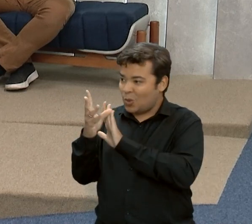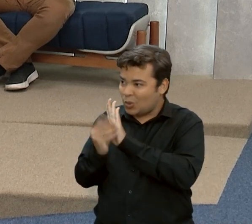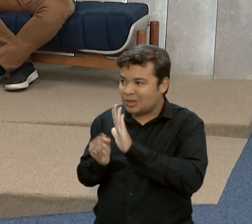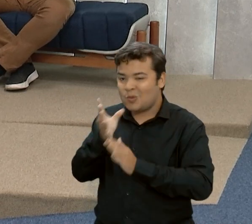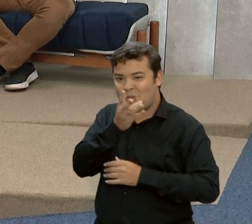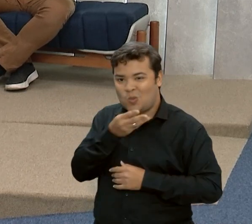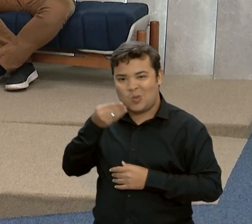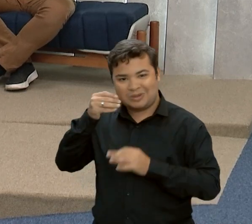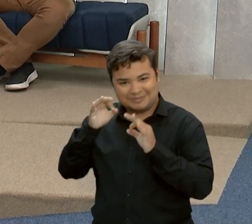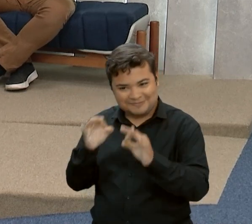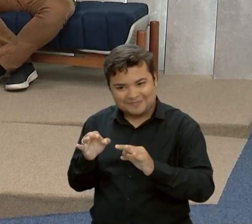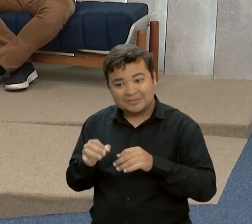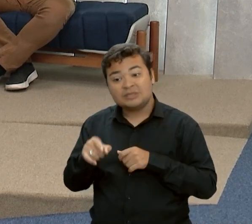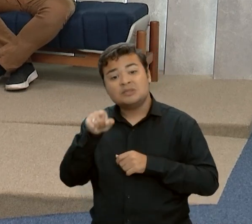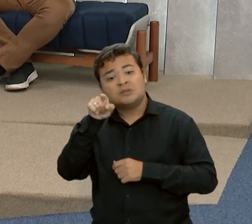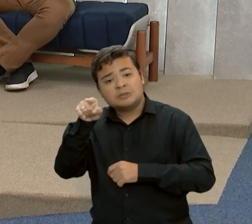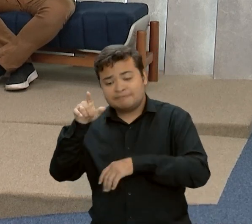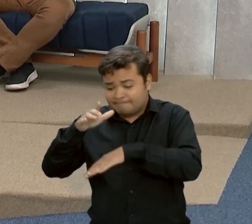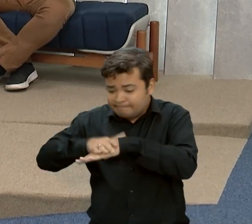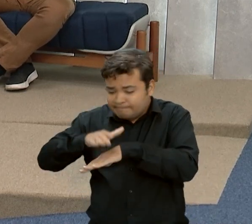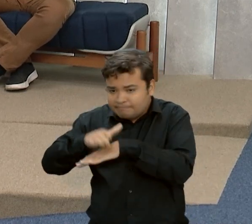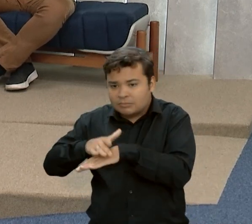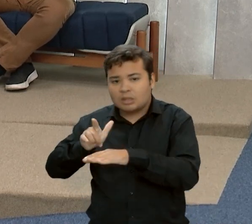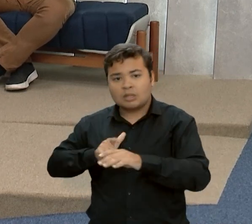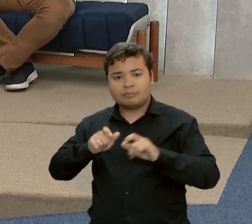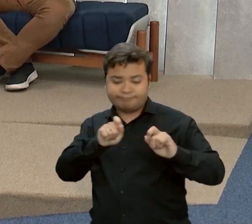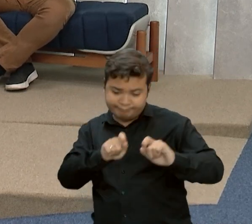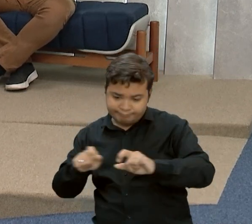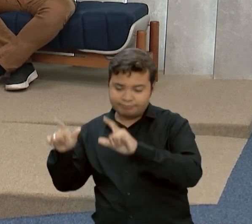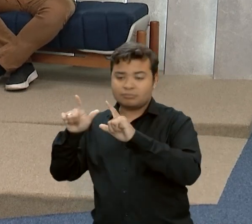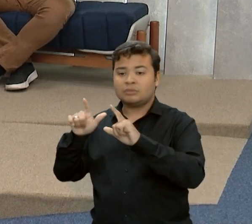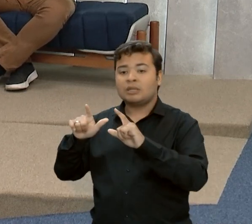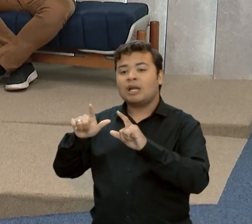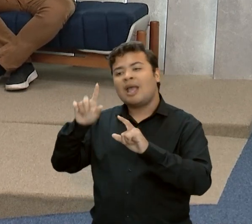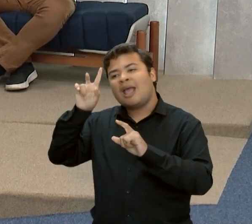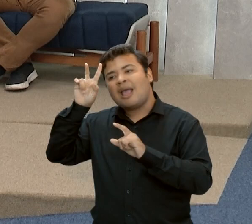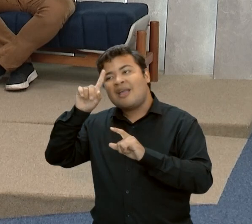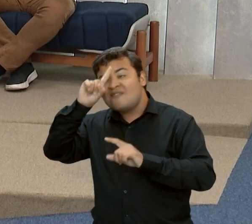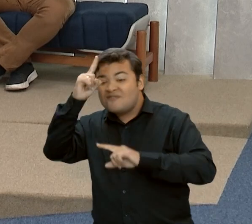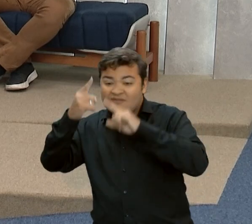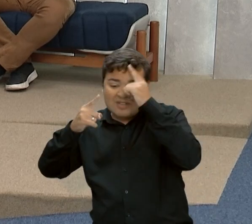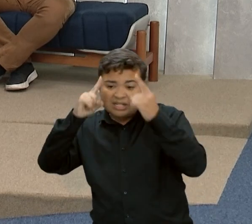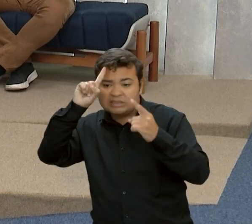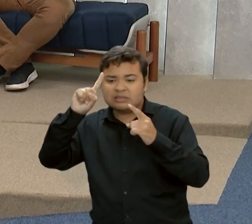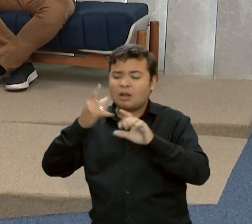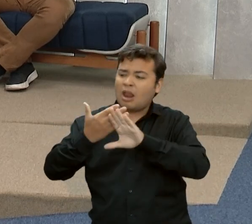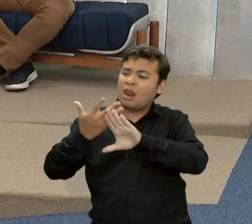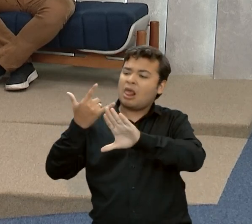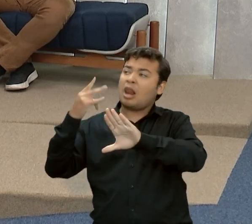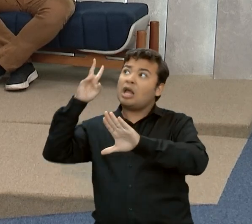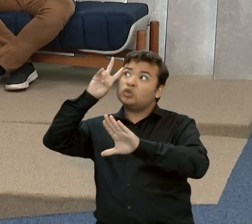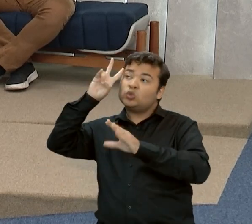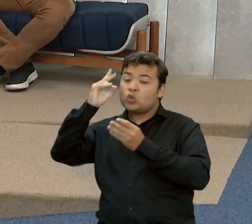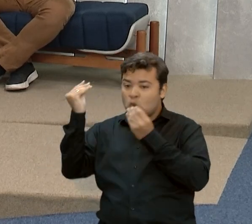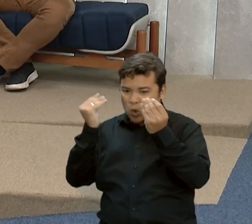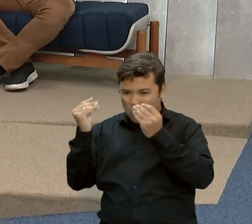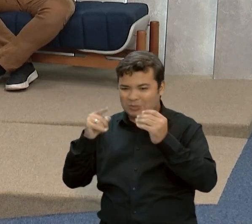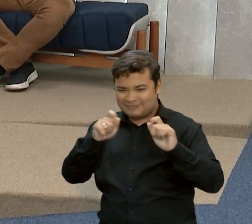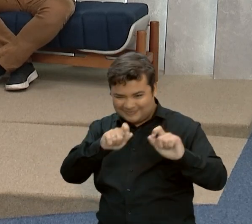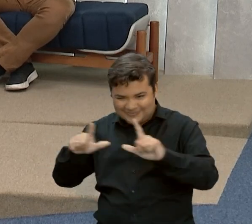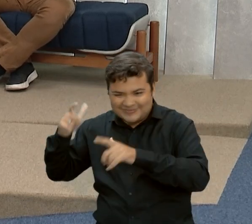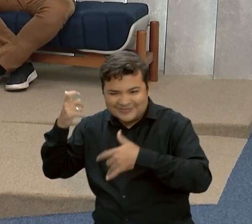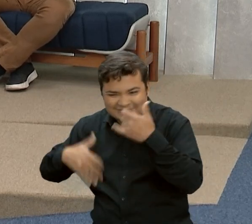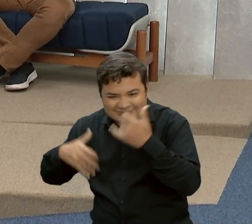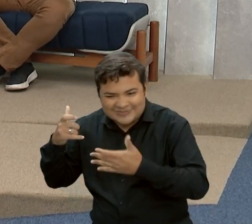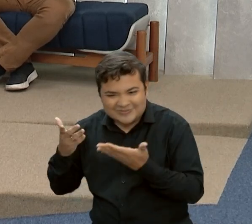vem com a História das Invenções, é justamente transmitindo para o nosso público, assim como nós buscamos sempre